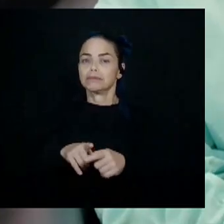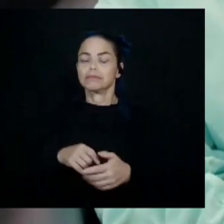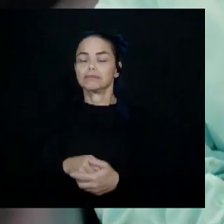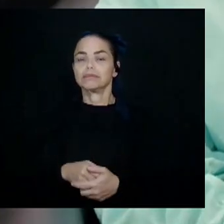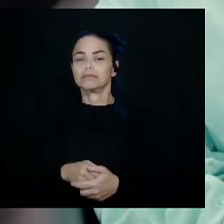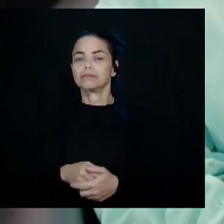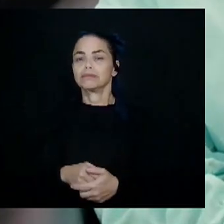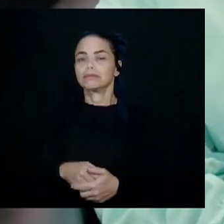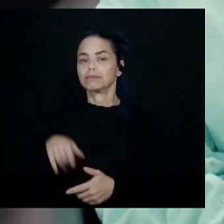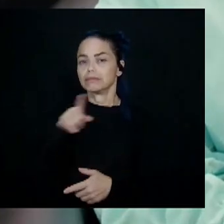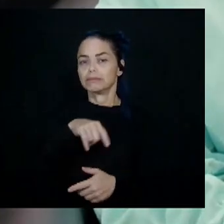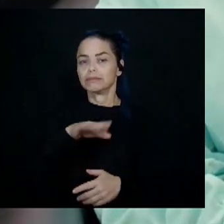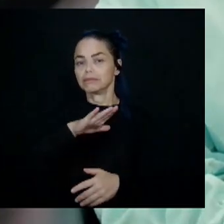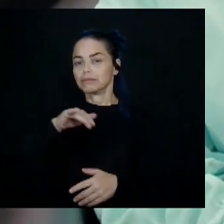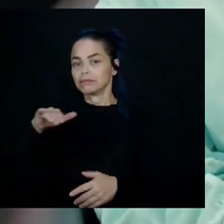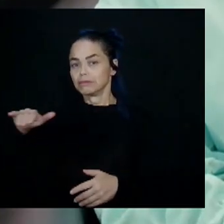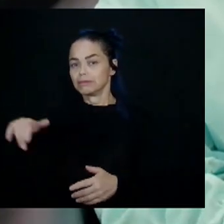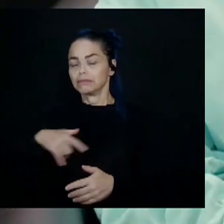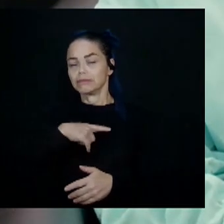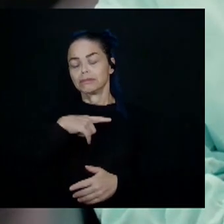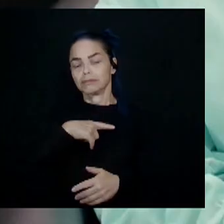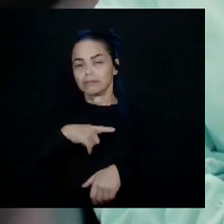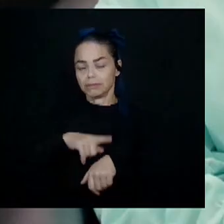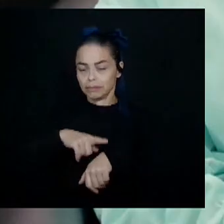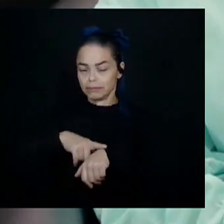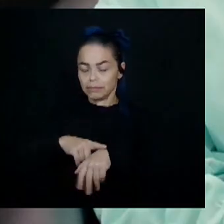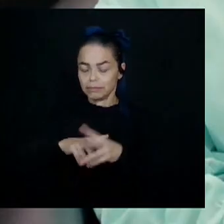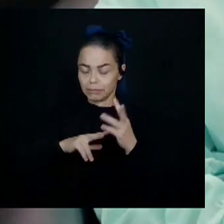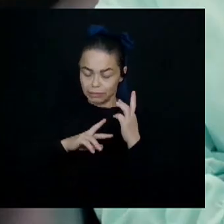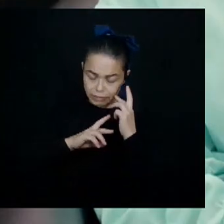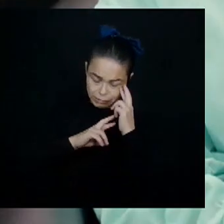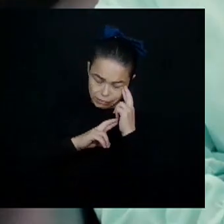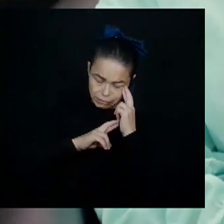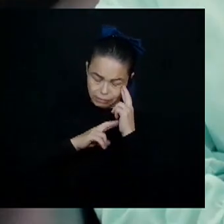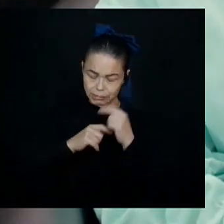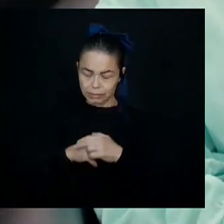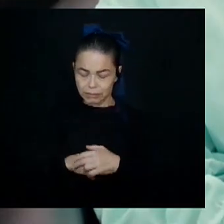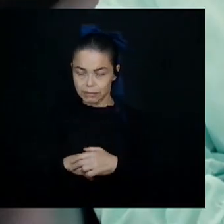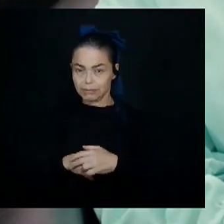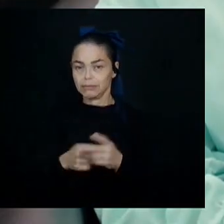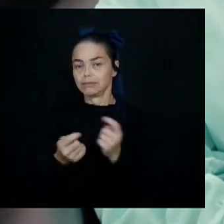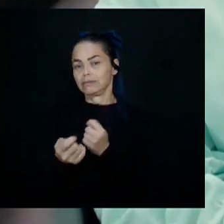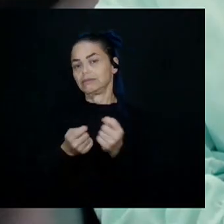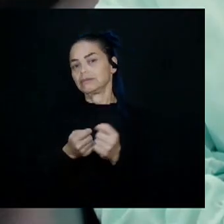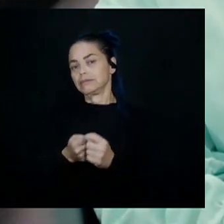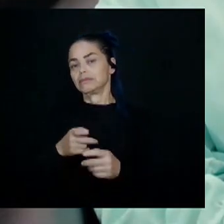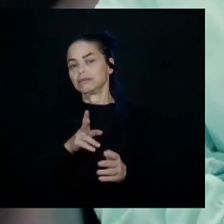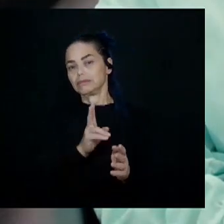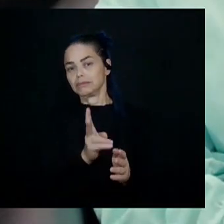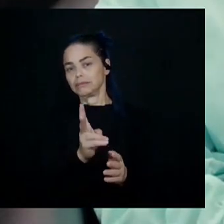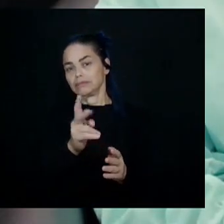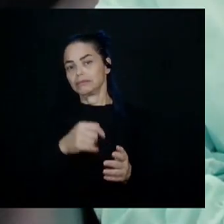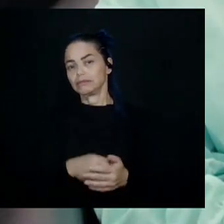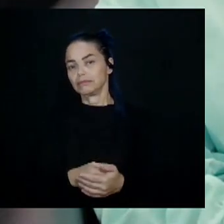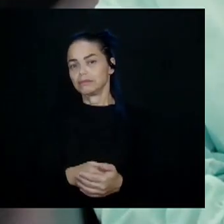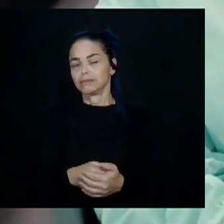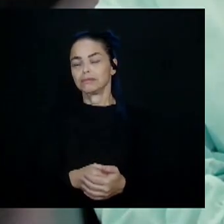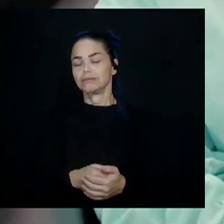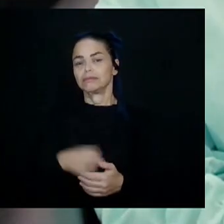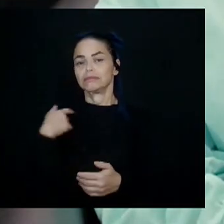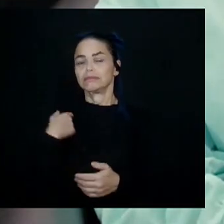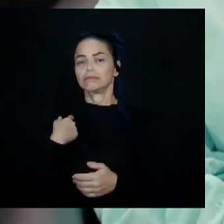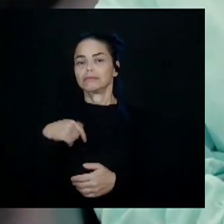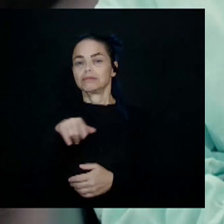essas crianças tenham um horário de dormir, tenham uma regularidade, uma rotina. É assim que eles